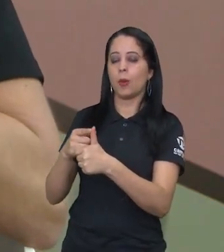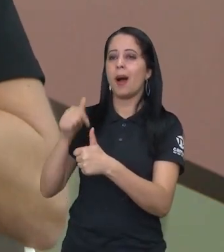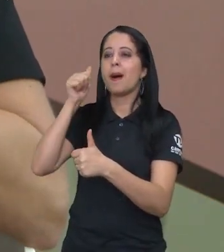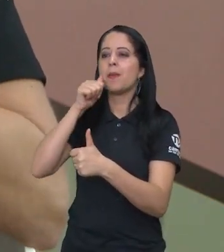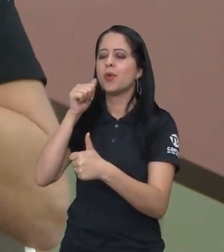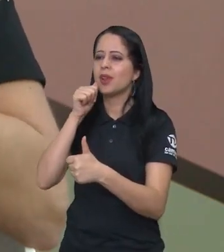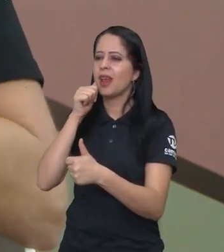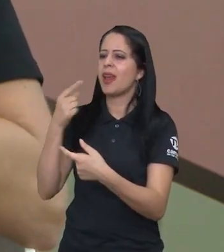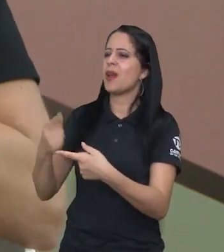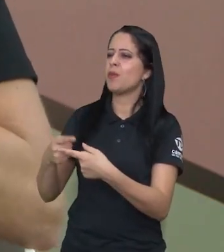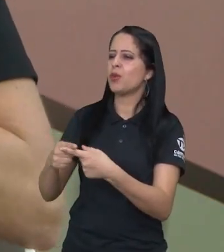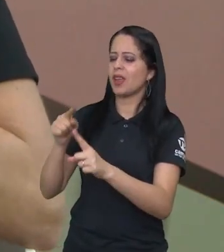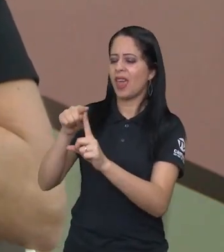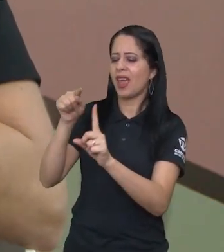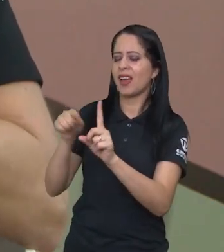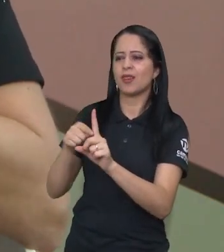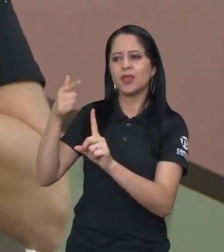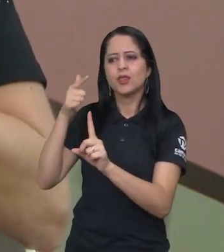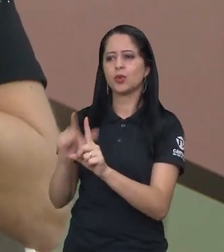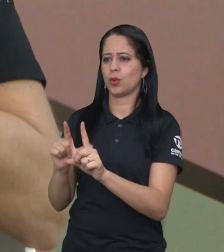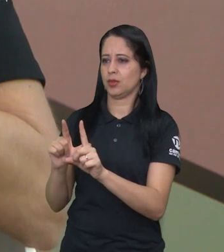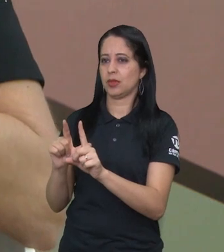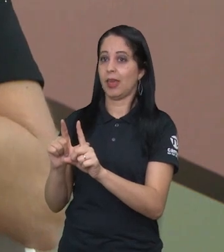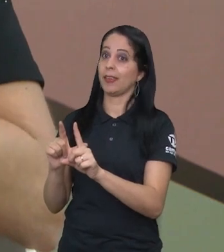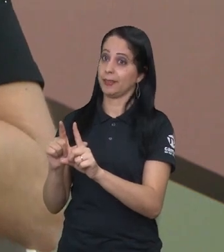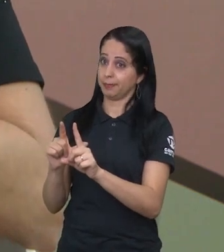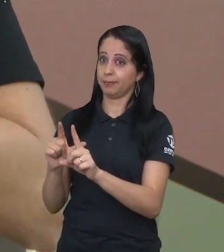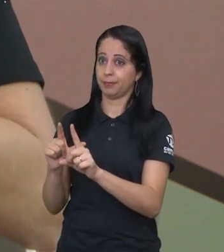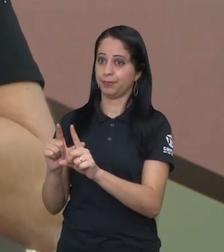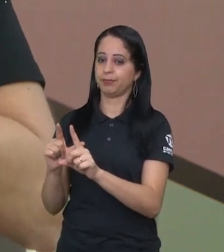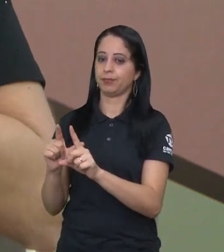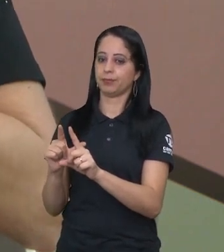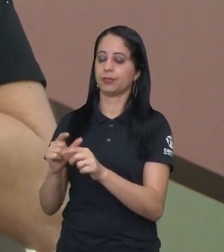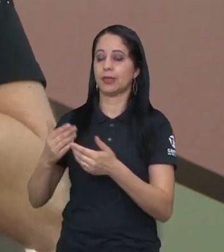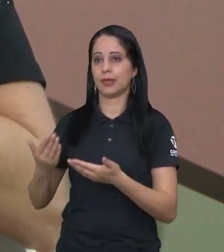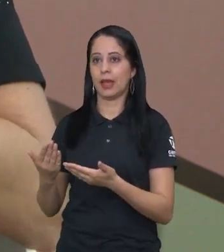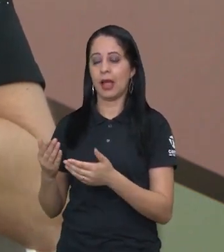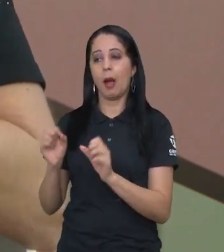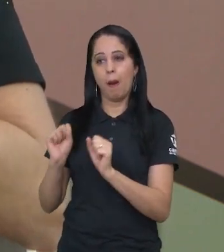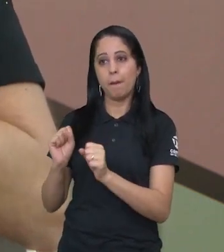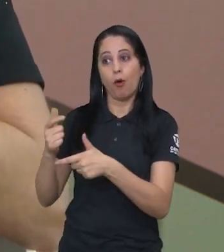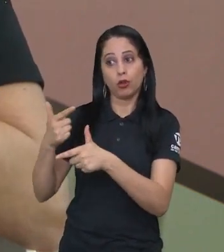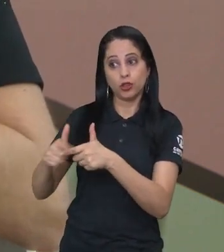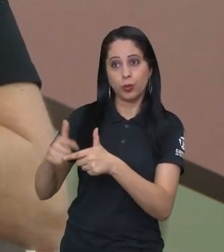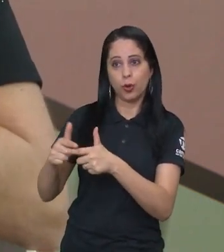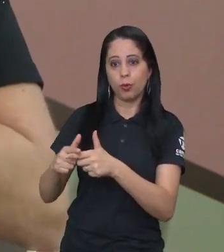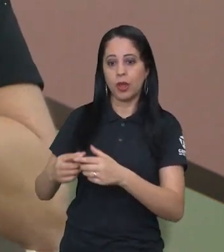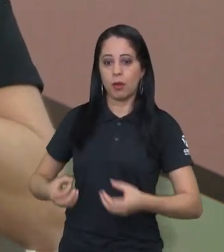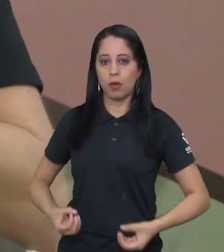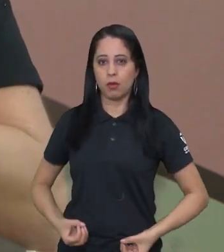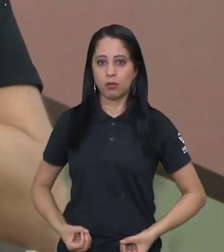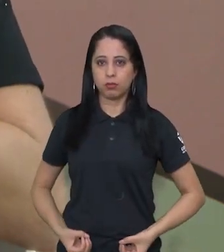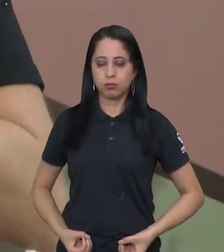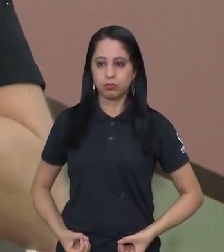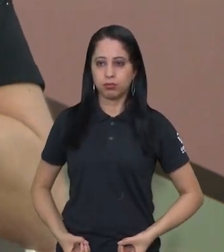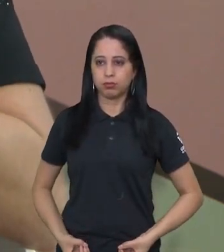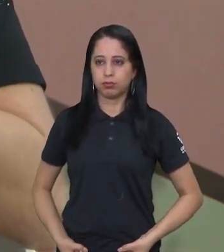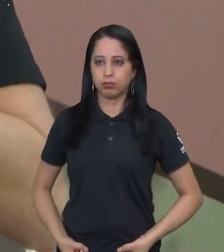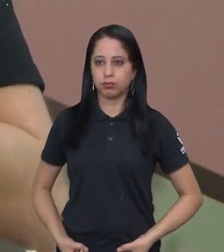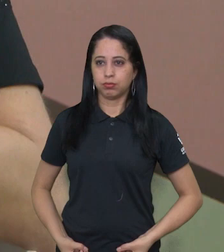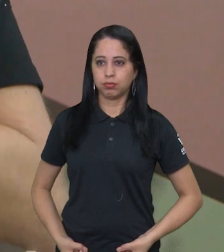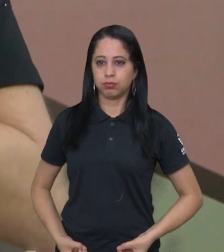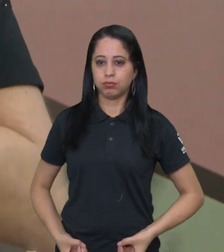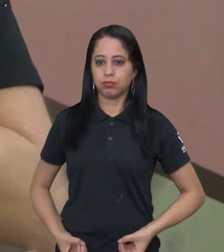né? O que impede a mulher de engravidar? Primeira coisa que a gente tem que pensar é algum problema de ovulação, aquela mulher que